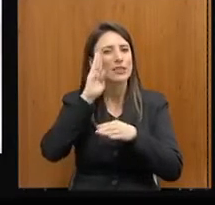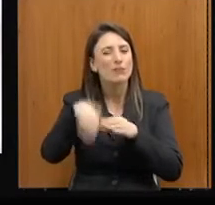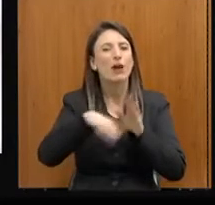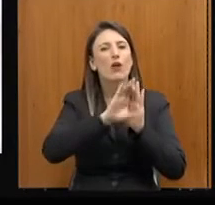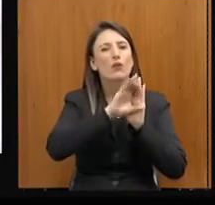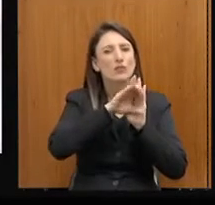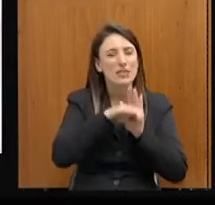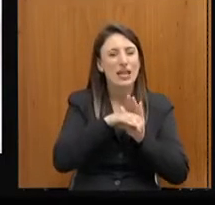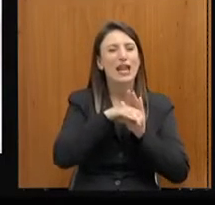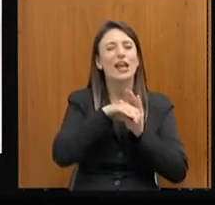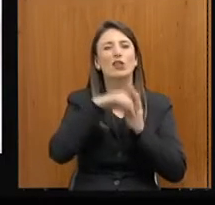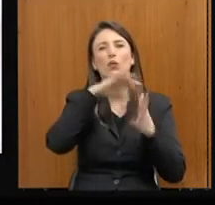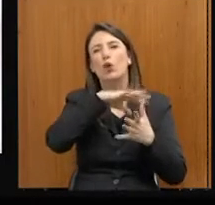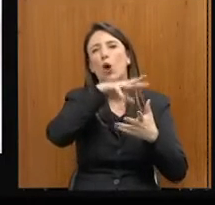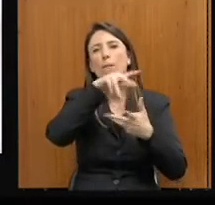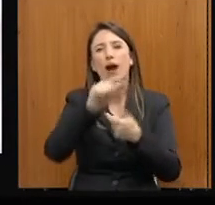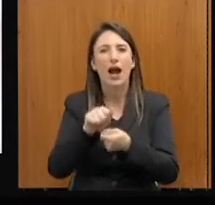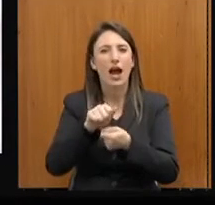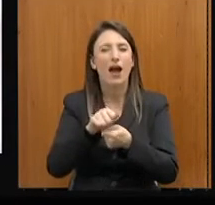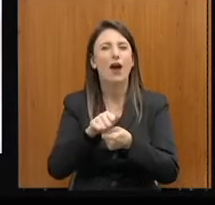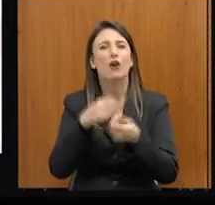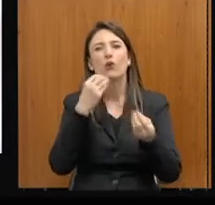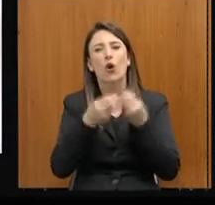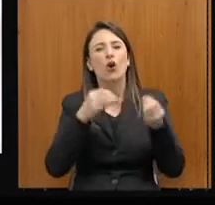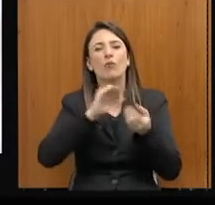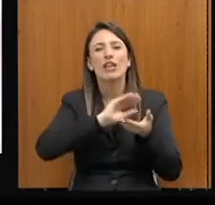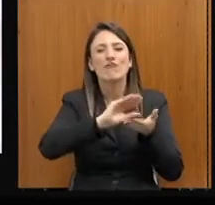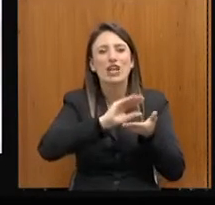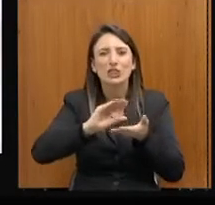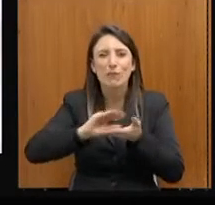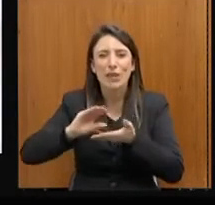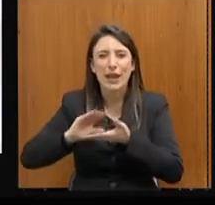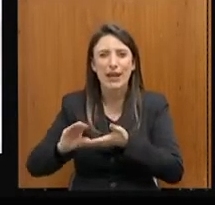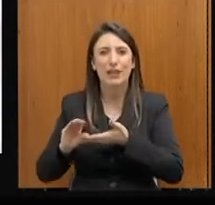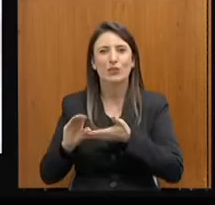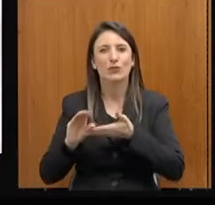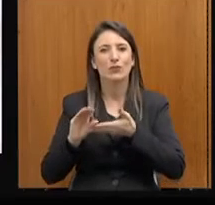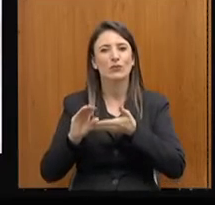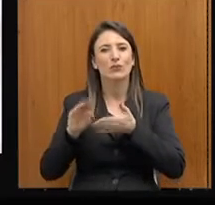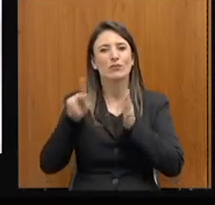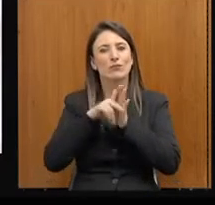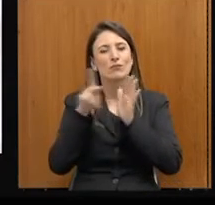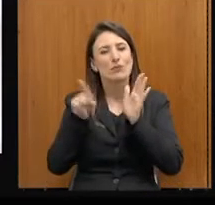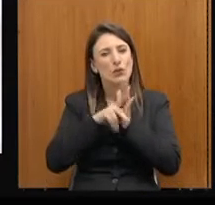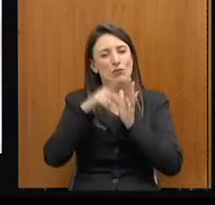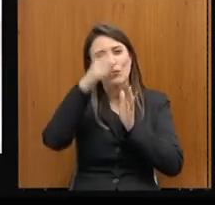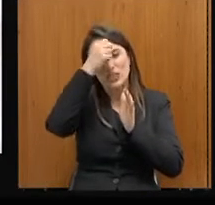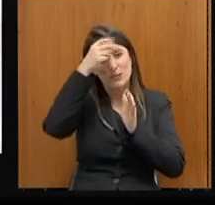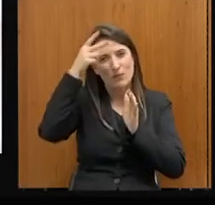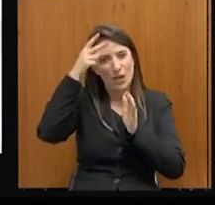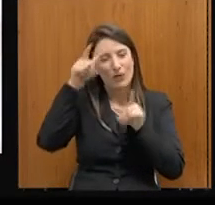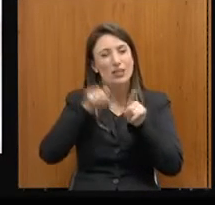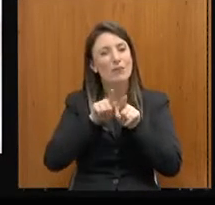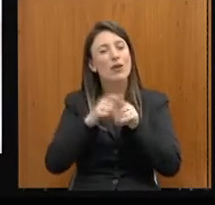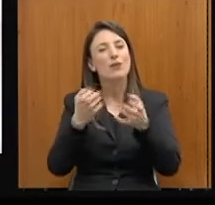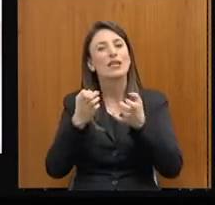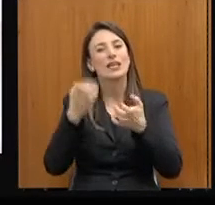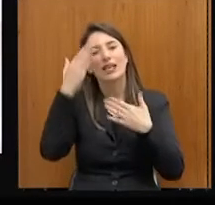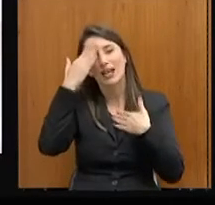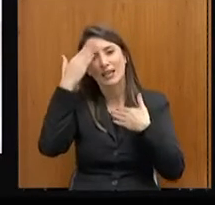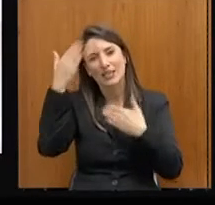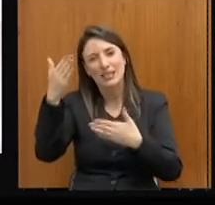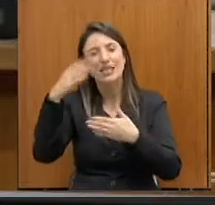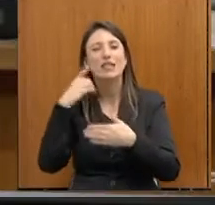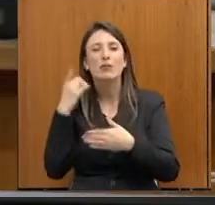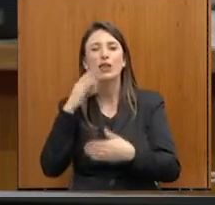atração em promoção de investimentos é em nível Municipal e eu queria que atende batizar agradecer o deputado